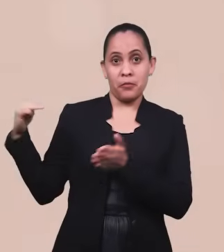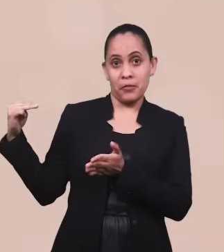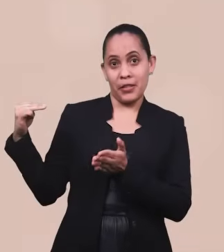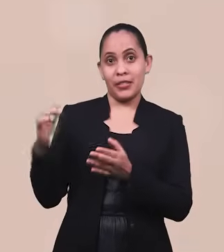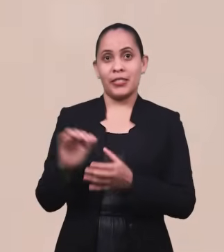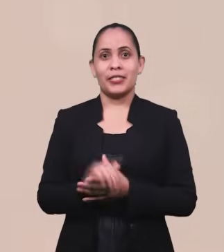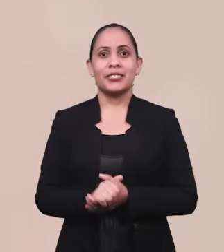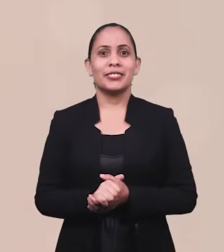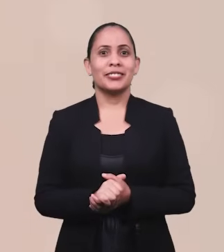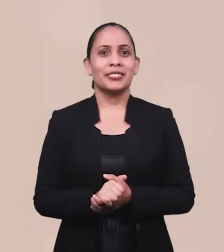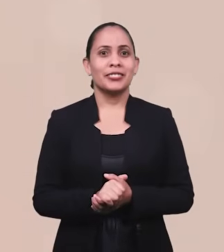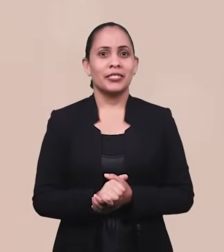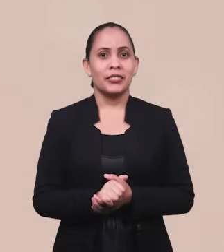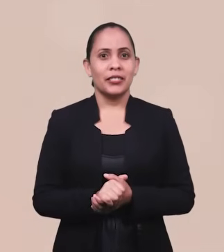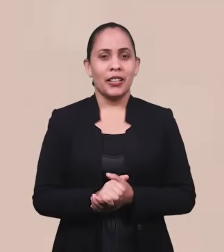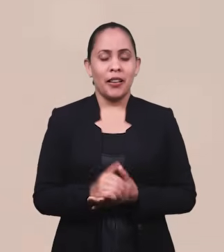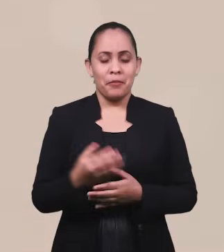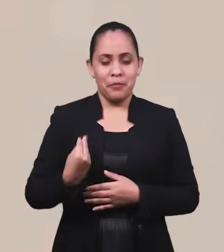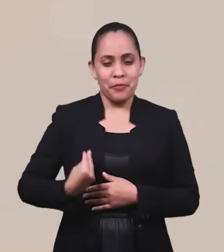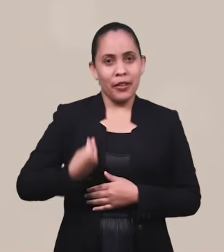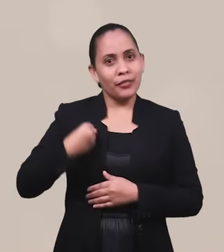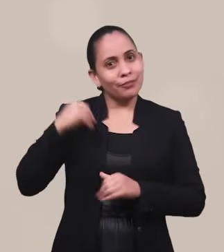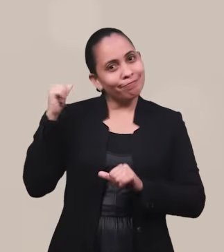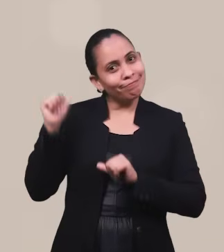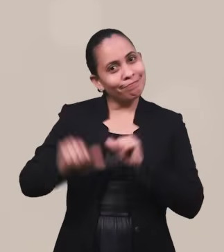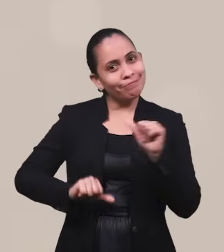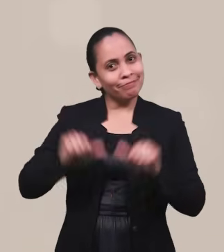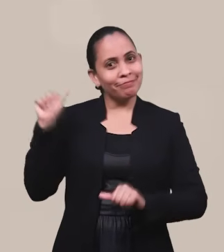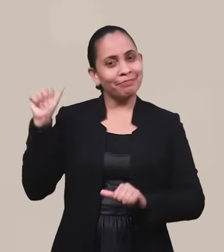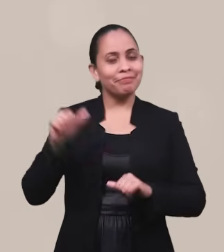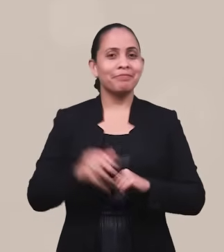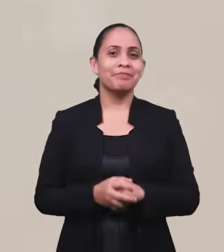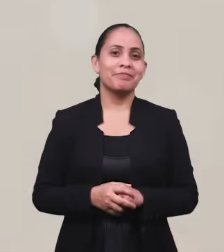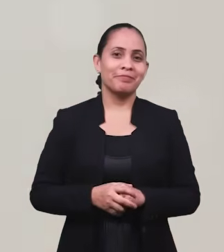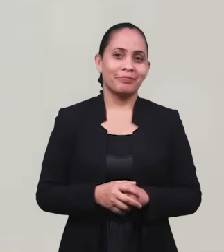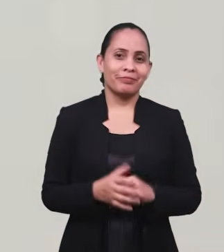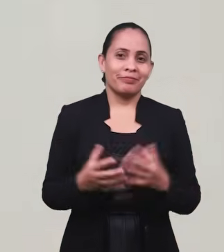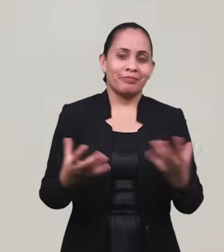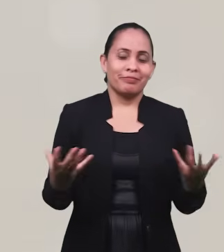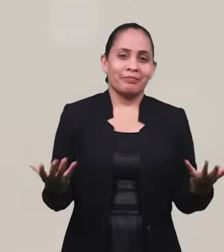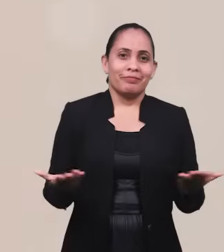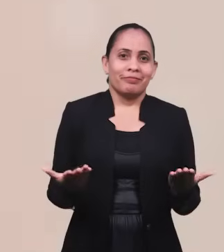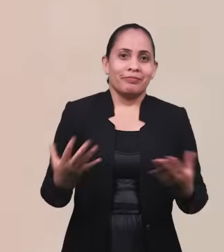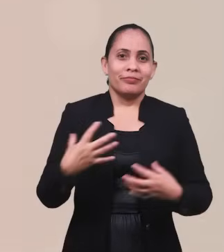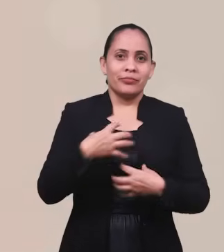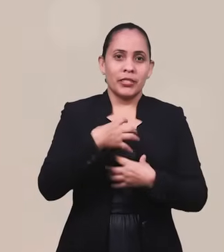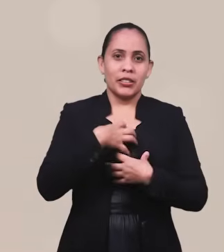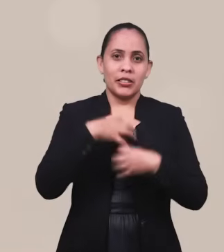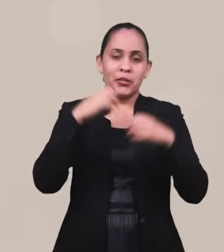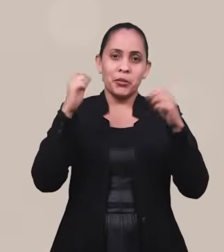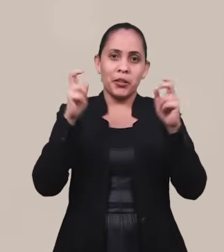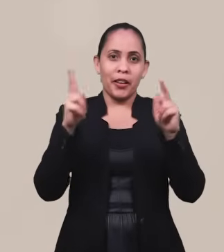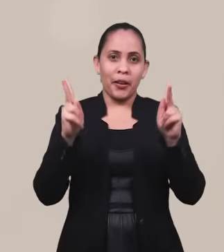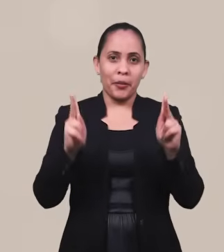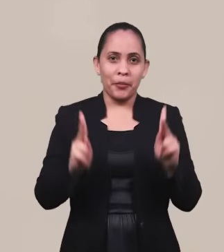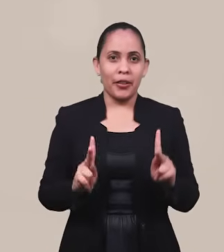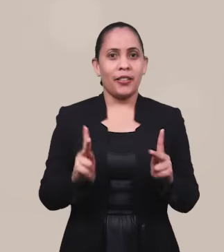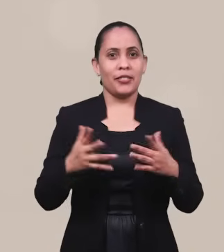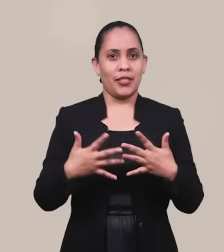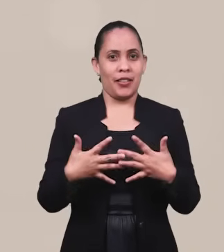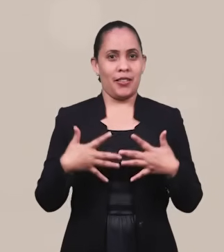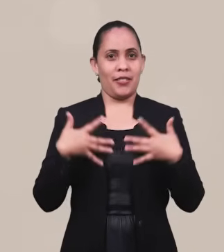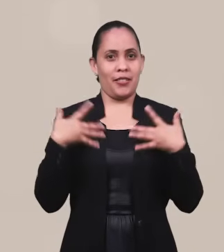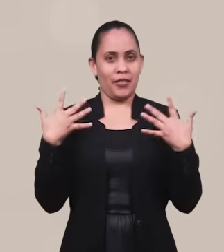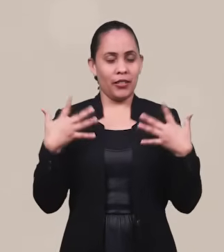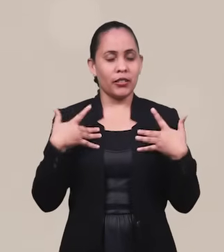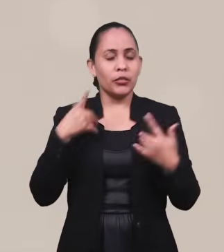vida foi transformada. Eu sinto a paz, a alegria